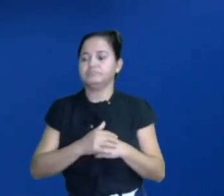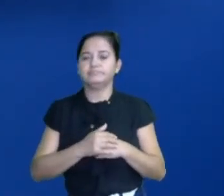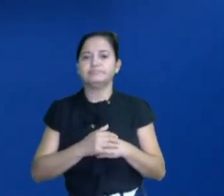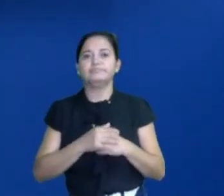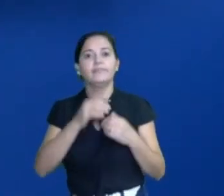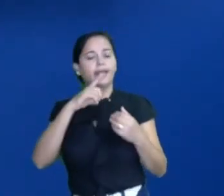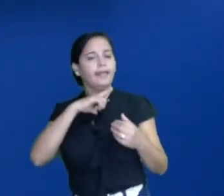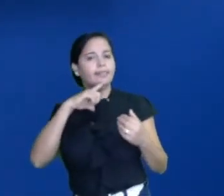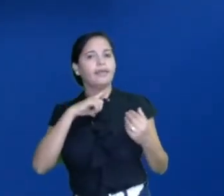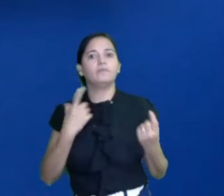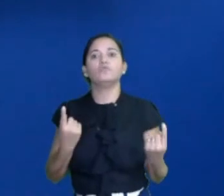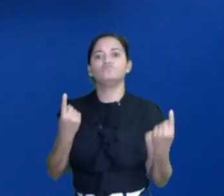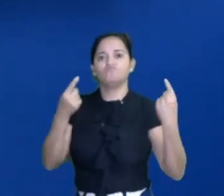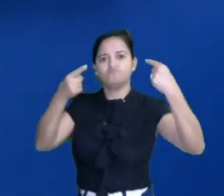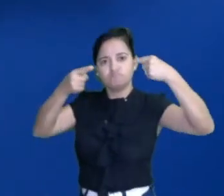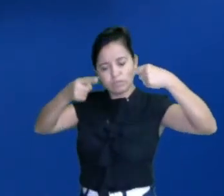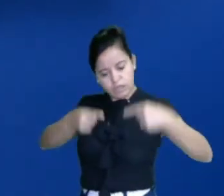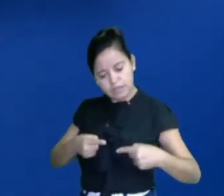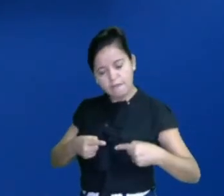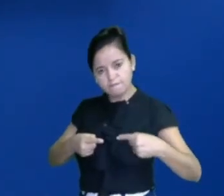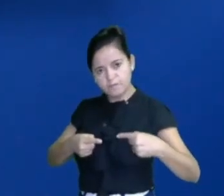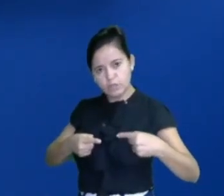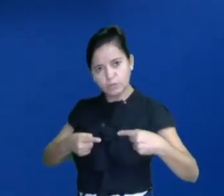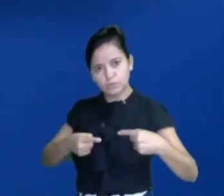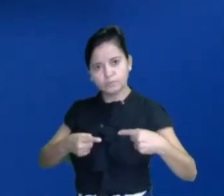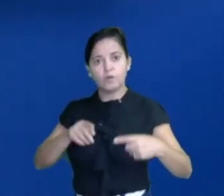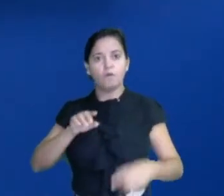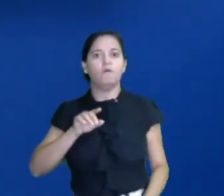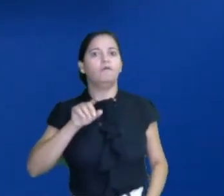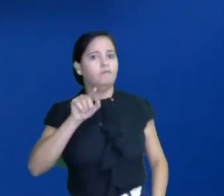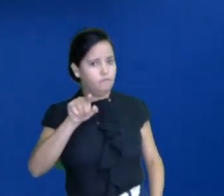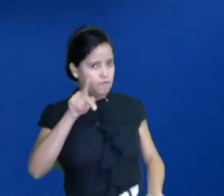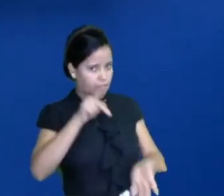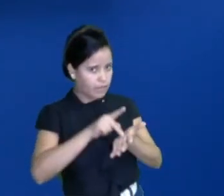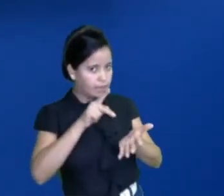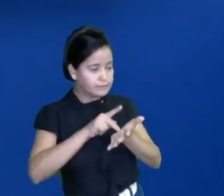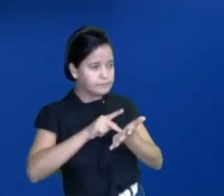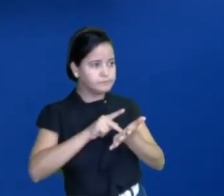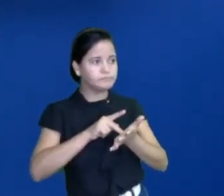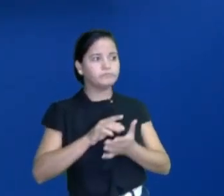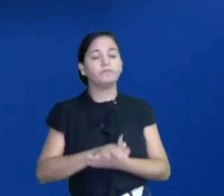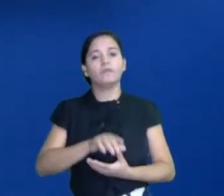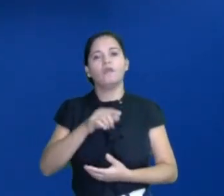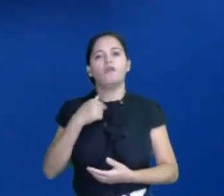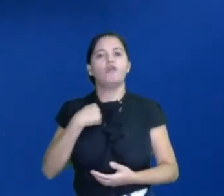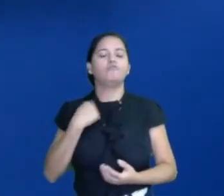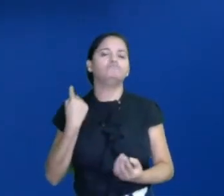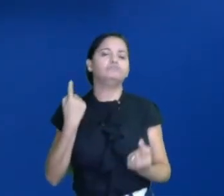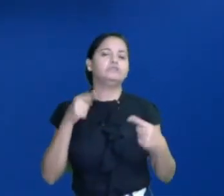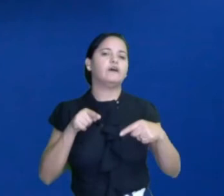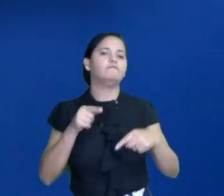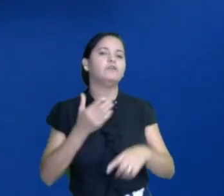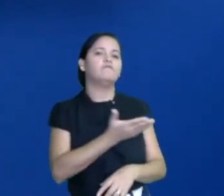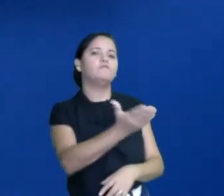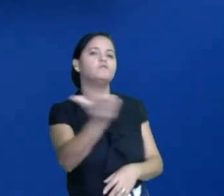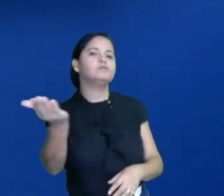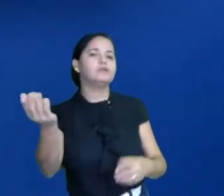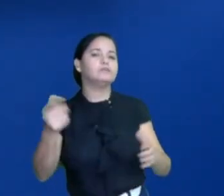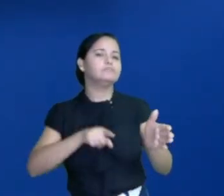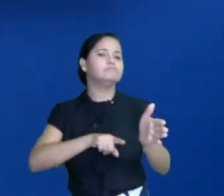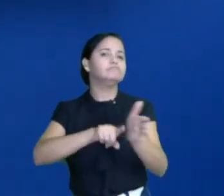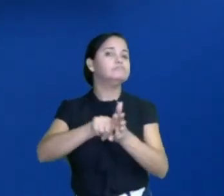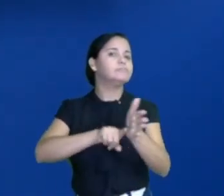E tivemos o nosso desafio. Foi ou não foi? Desafiei você a